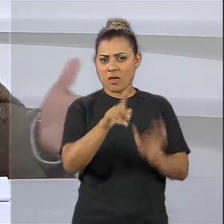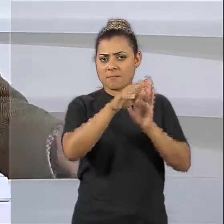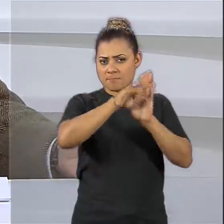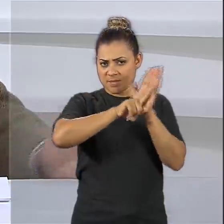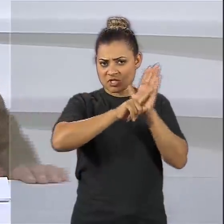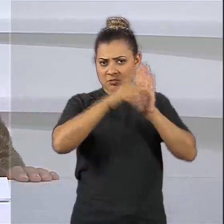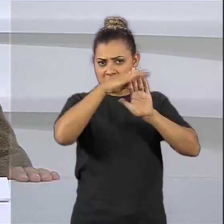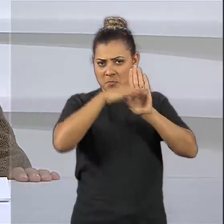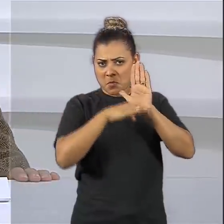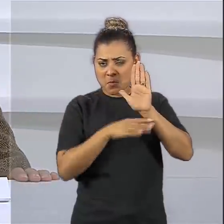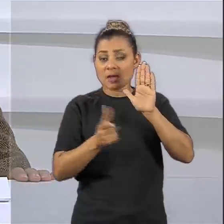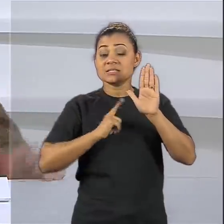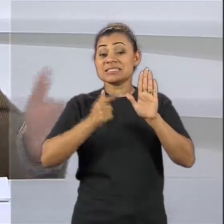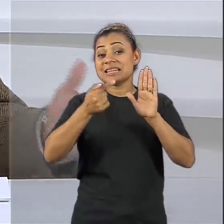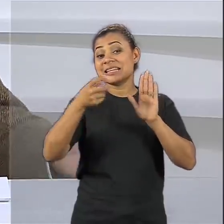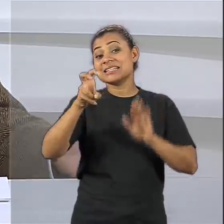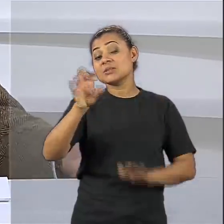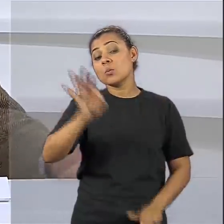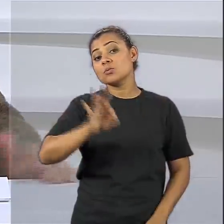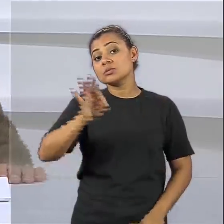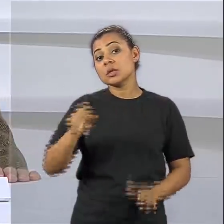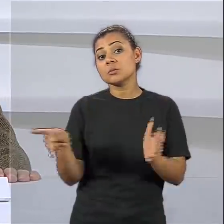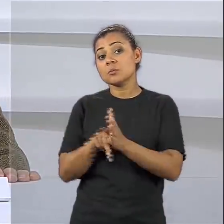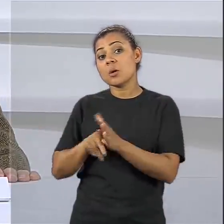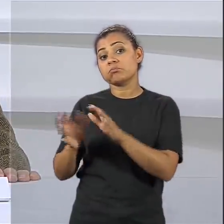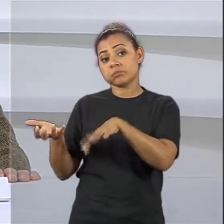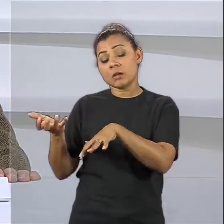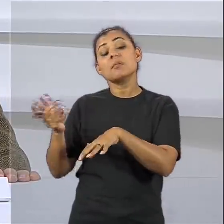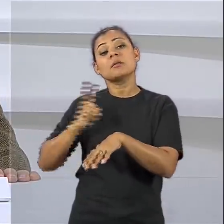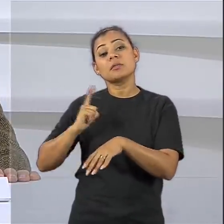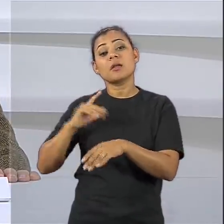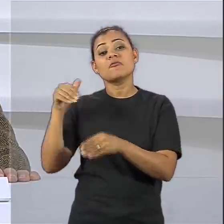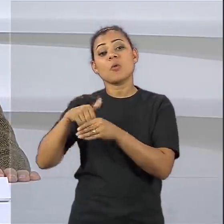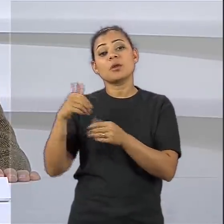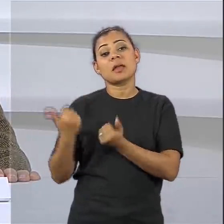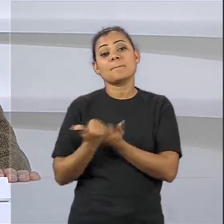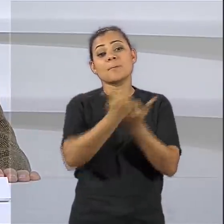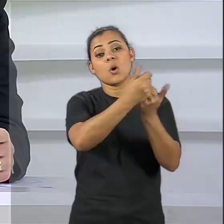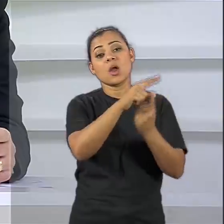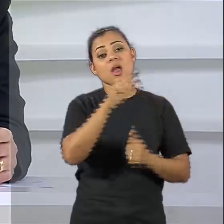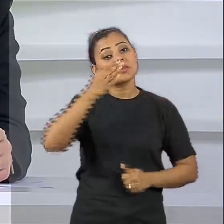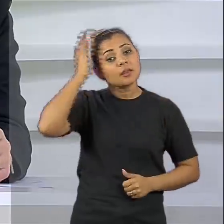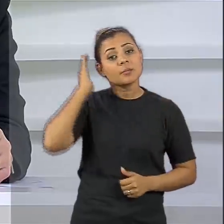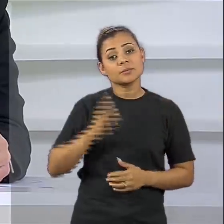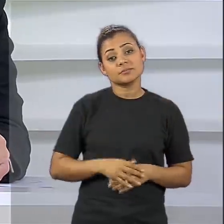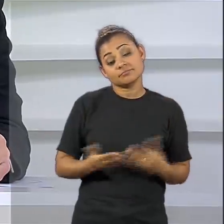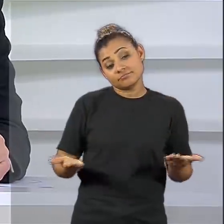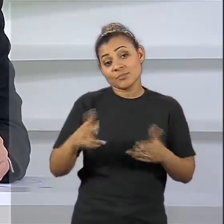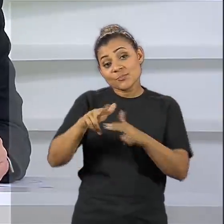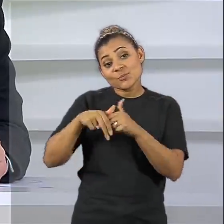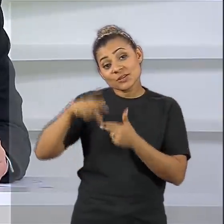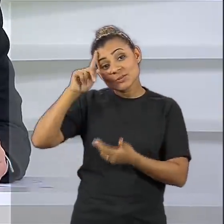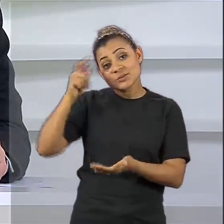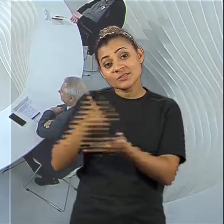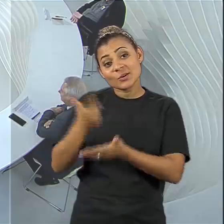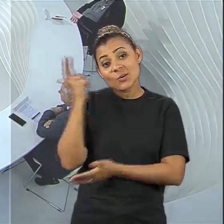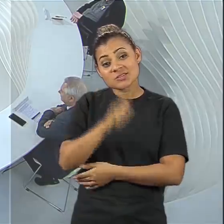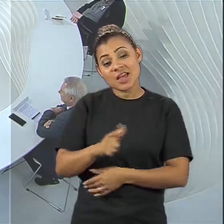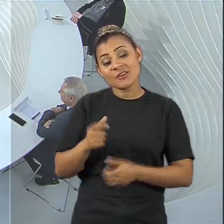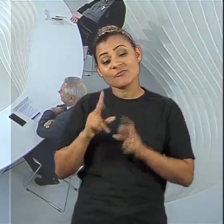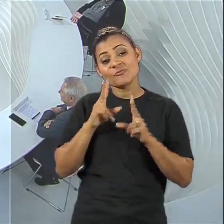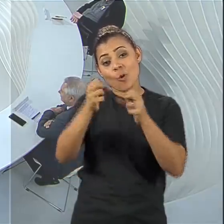75% dos membros da Câmara dos Deputados votam com ele. Né? E ele, essa é a definição da força. Ele